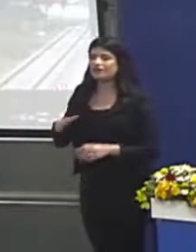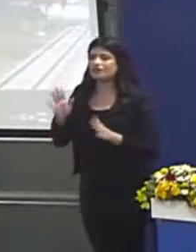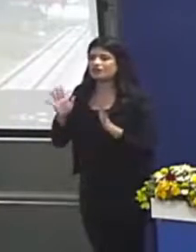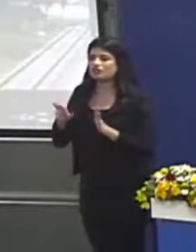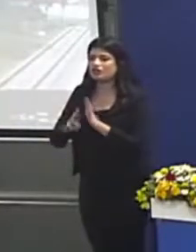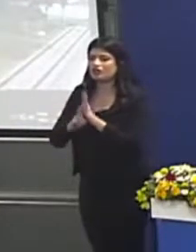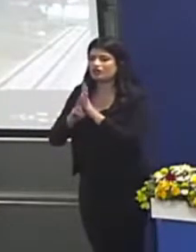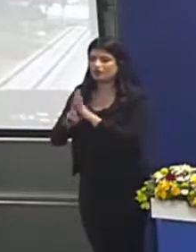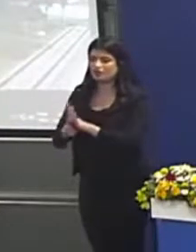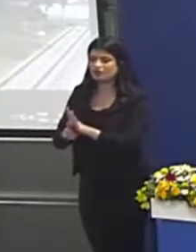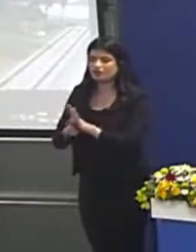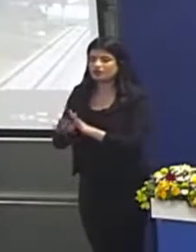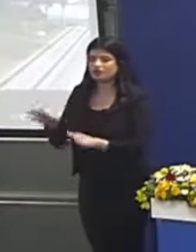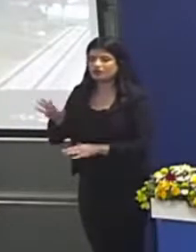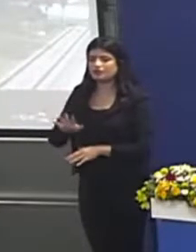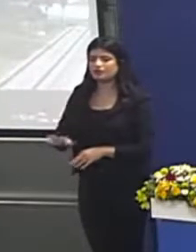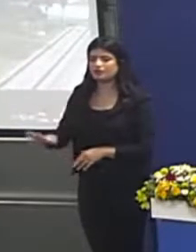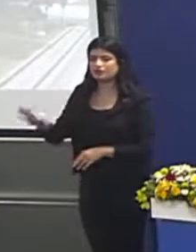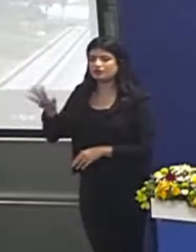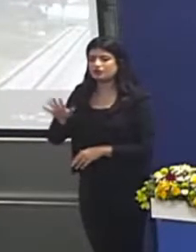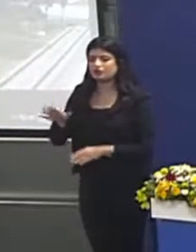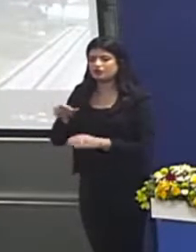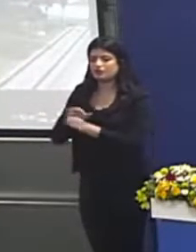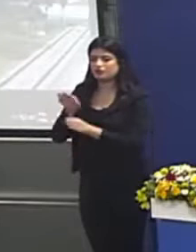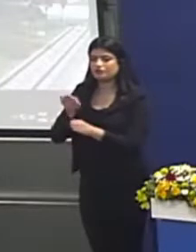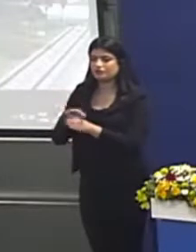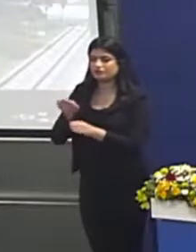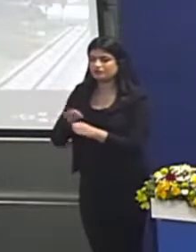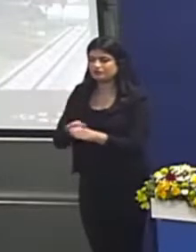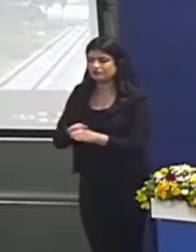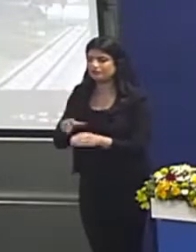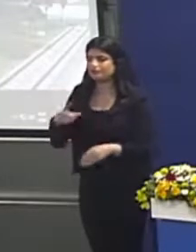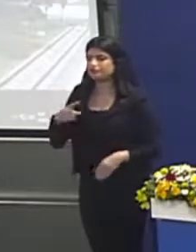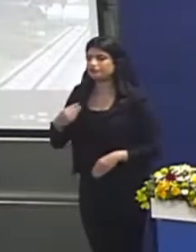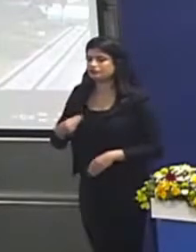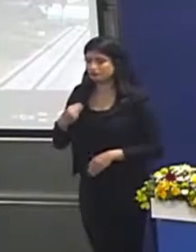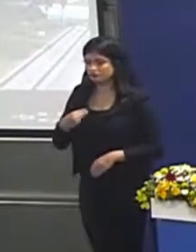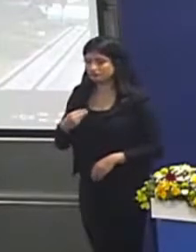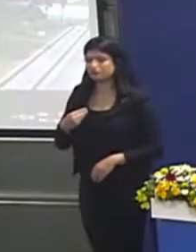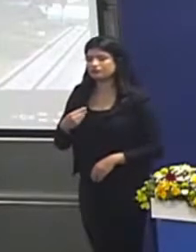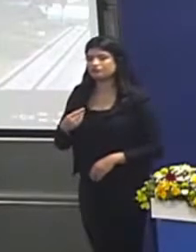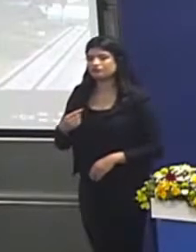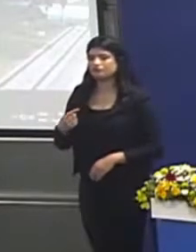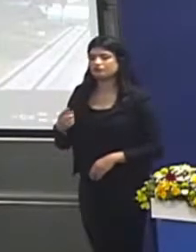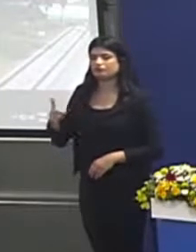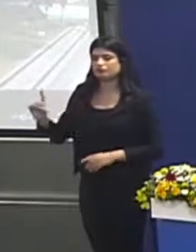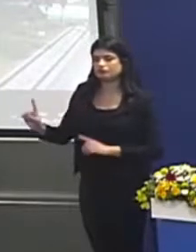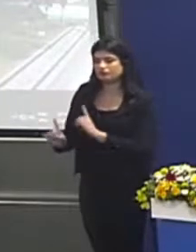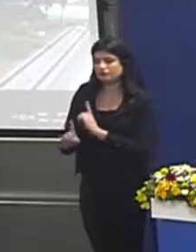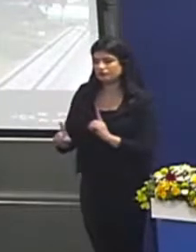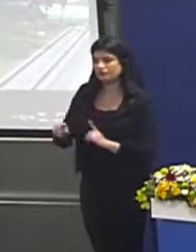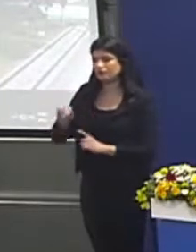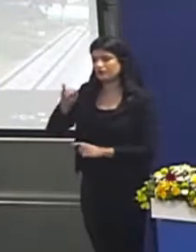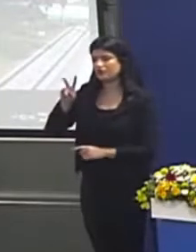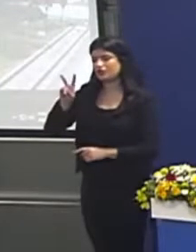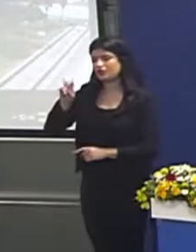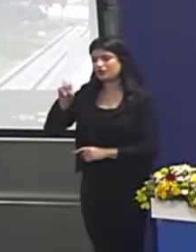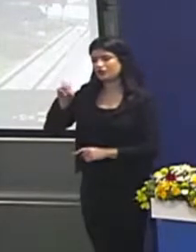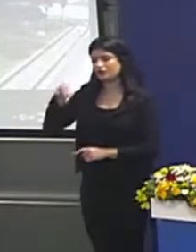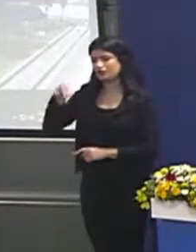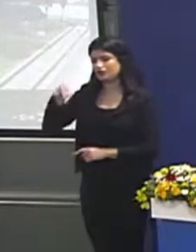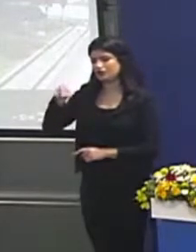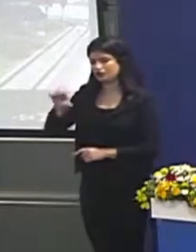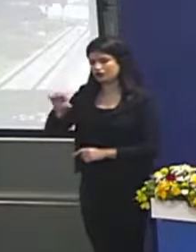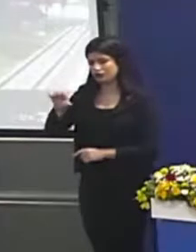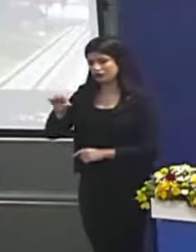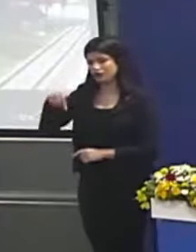como representação de todas as conselheiras que passaram por aqui. Ivone